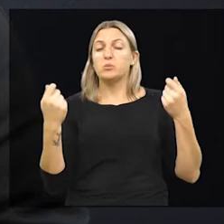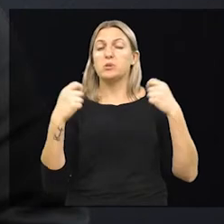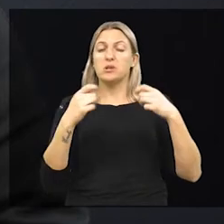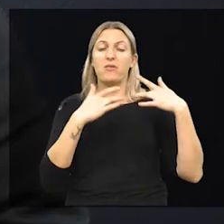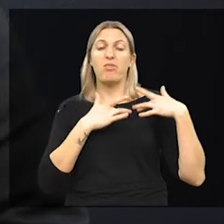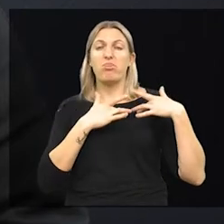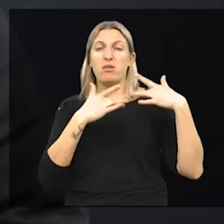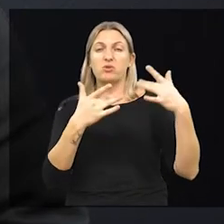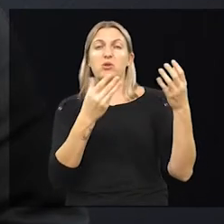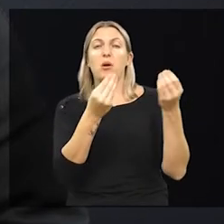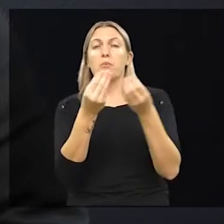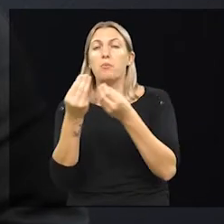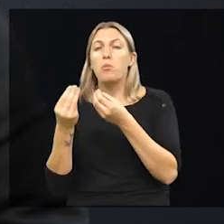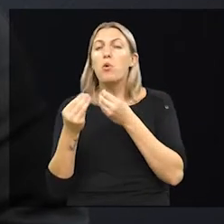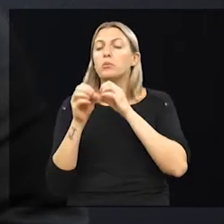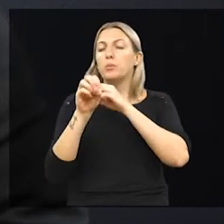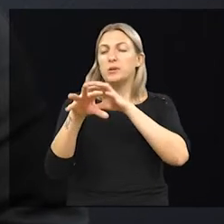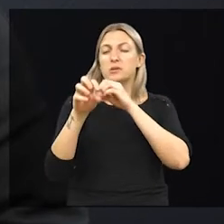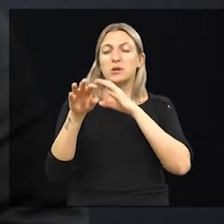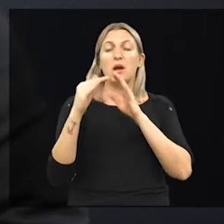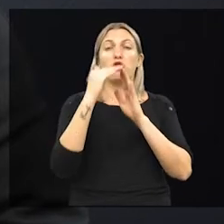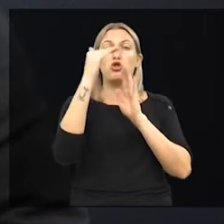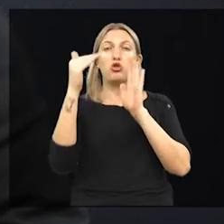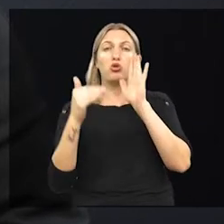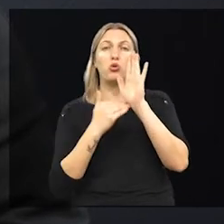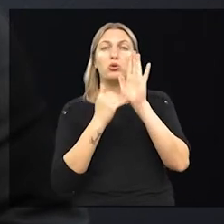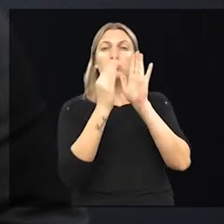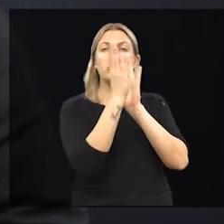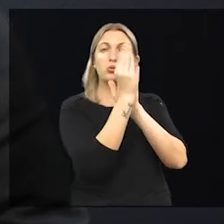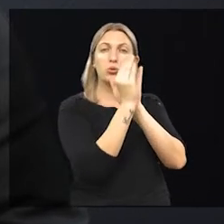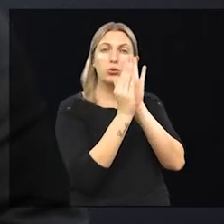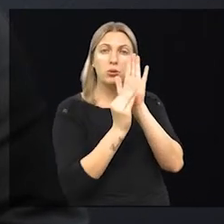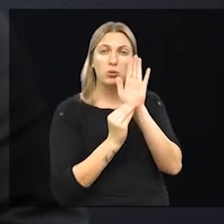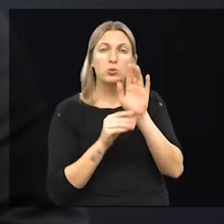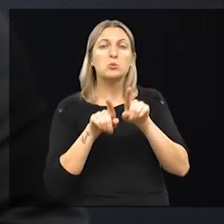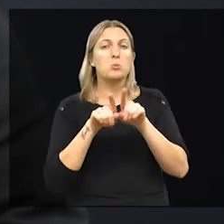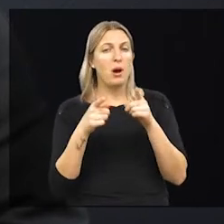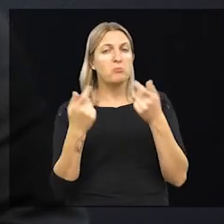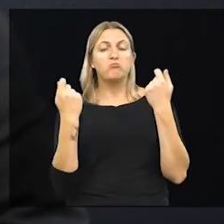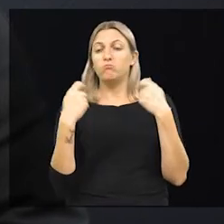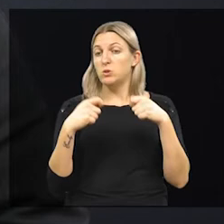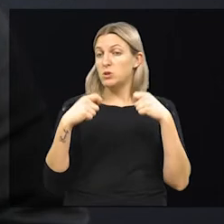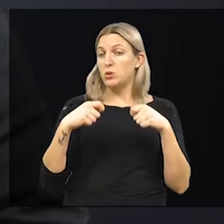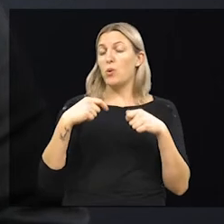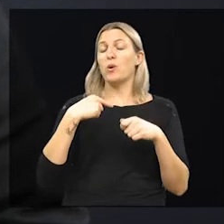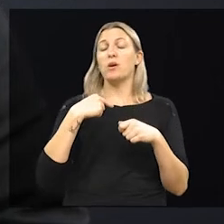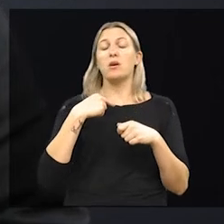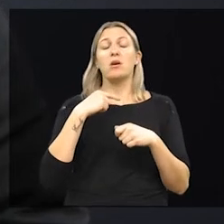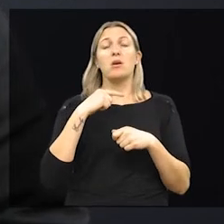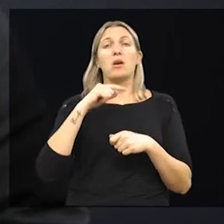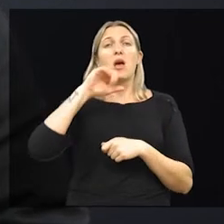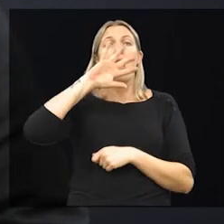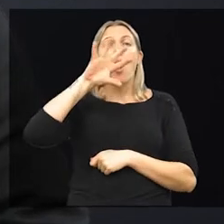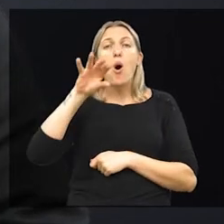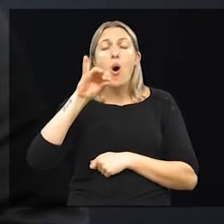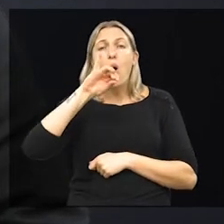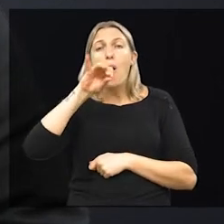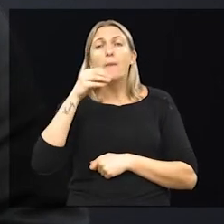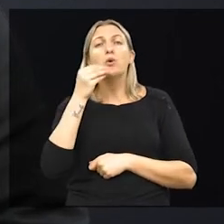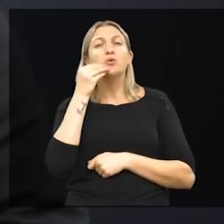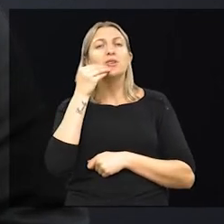eu leciono desenvolvimento de produto história da moda eu era bem variado sabe você tinha que se dedicar bastante